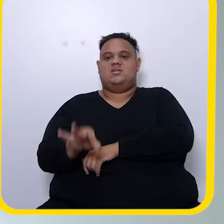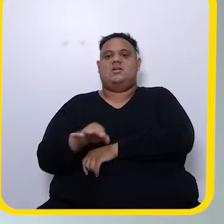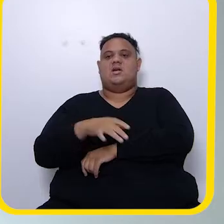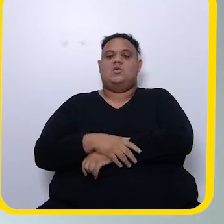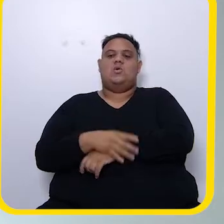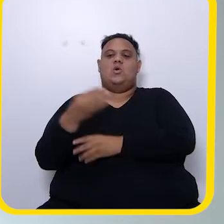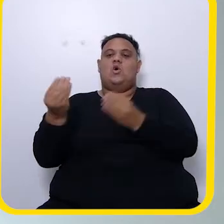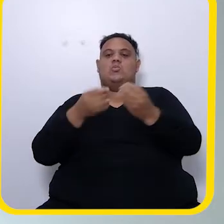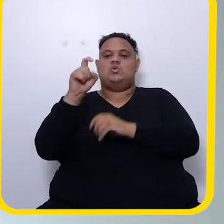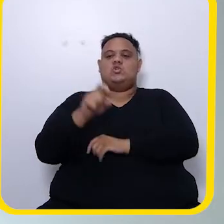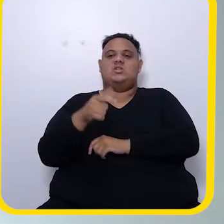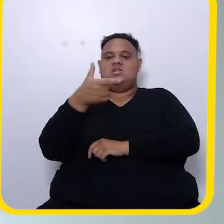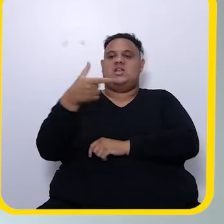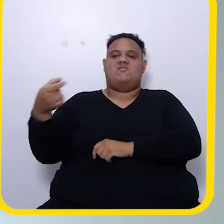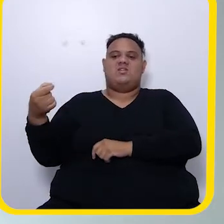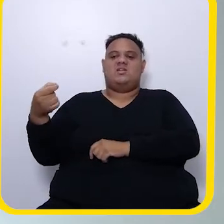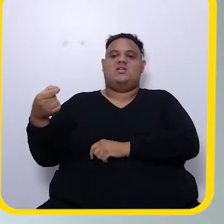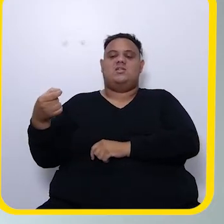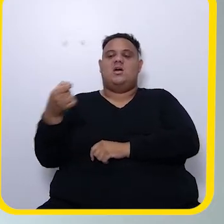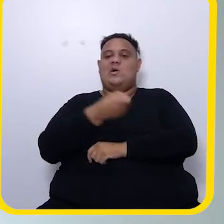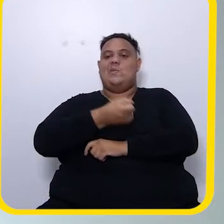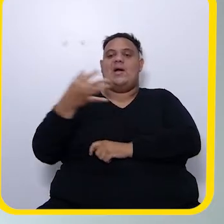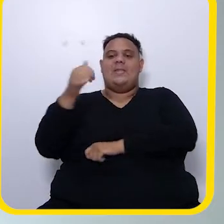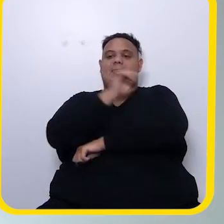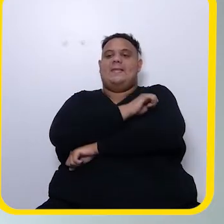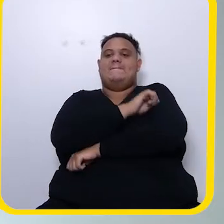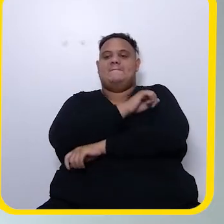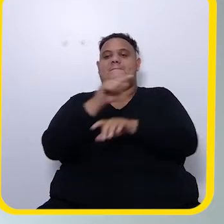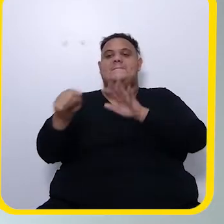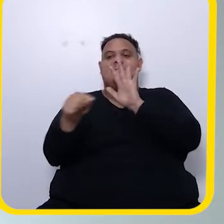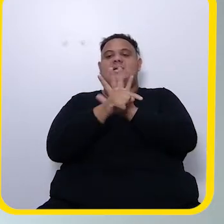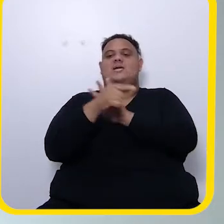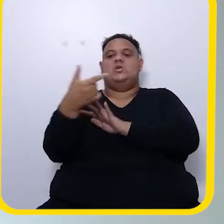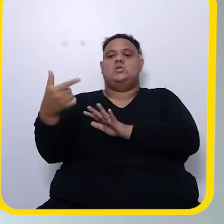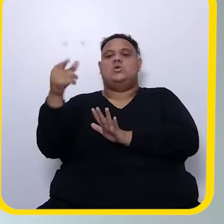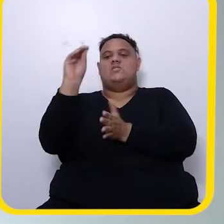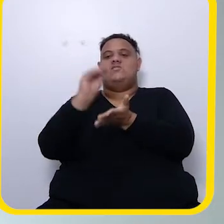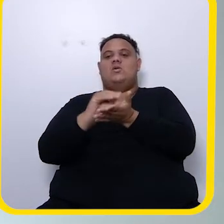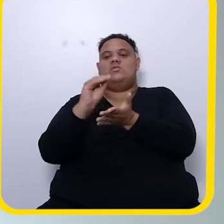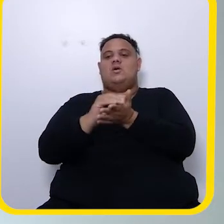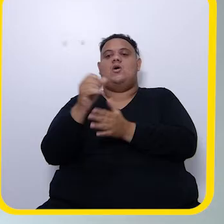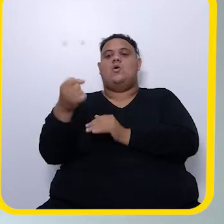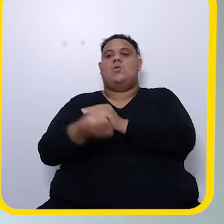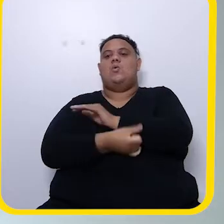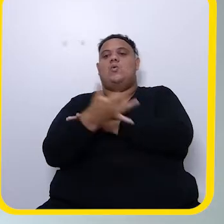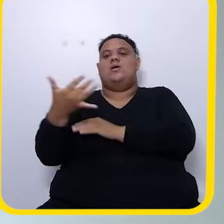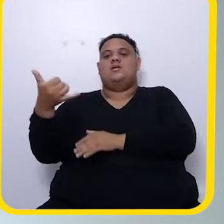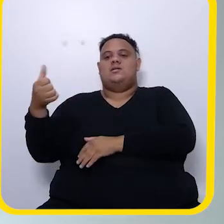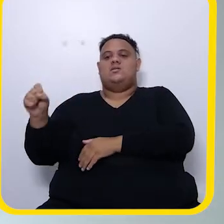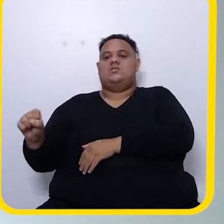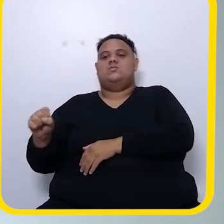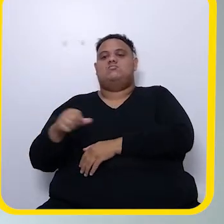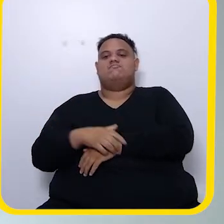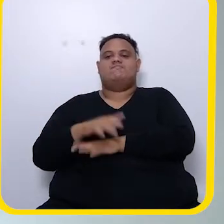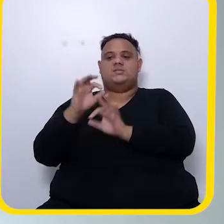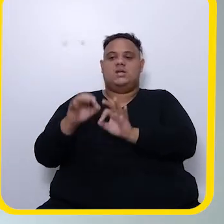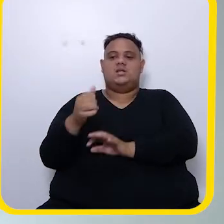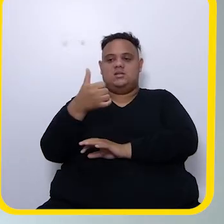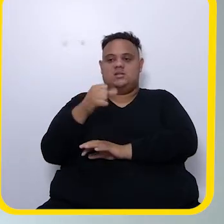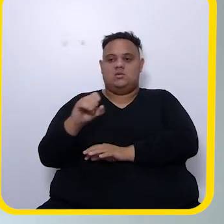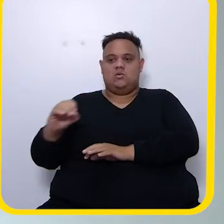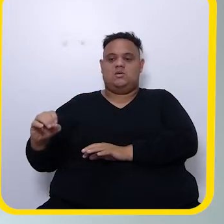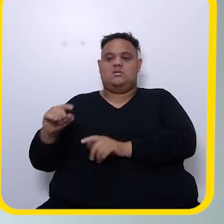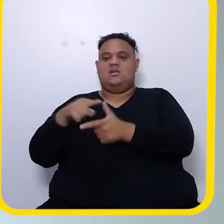Como x é 20, né, a quantidade de alunos, menos aqueles dois que faltaram, ficou quanto? 18, né? Então,